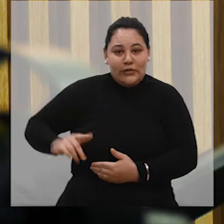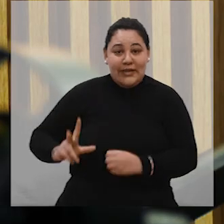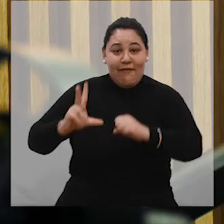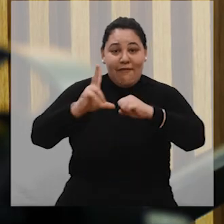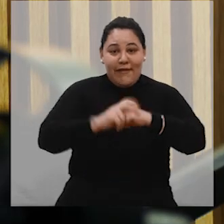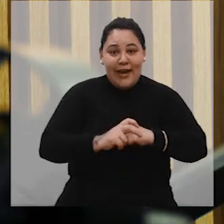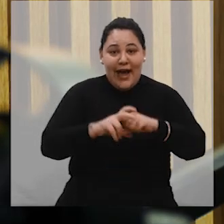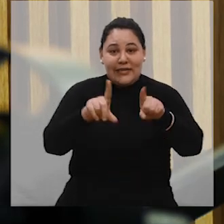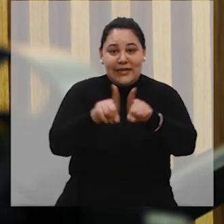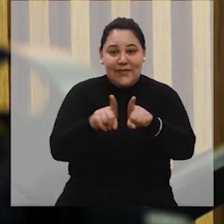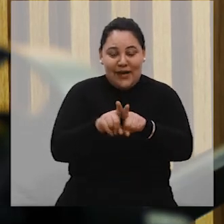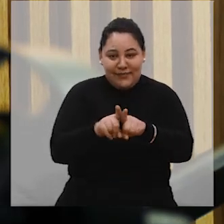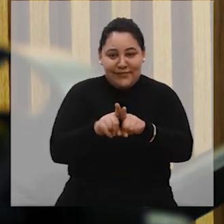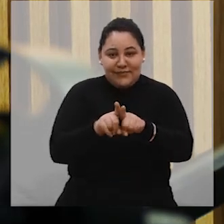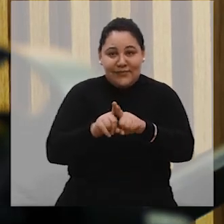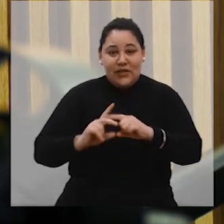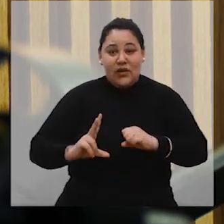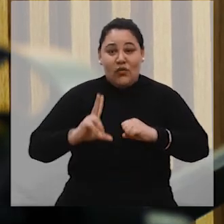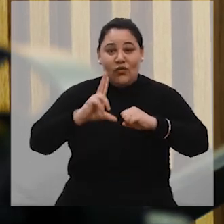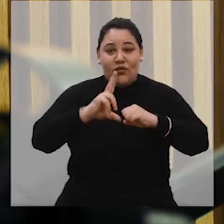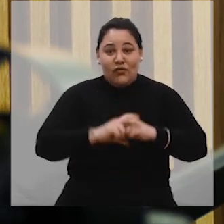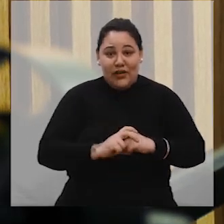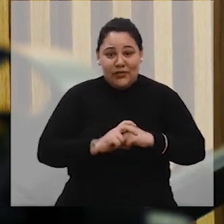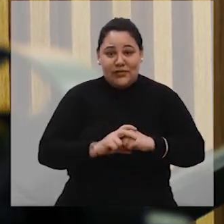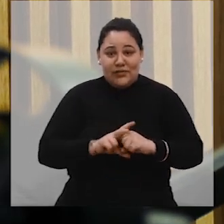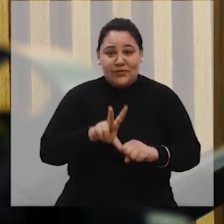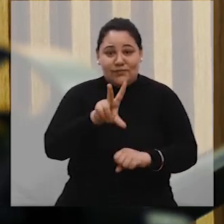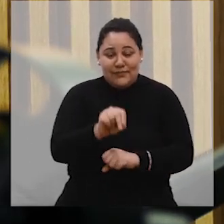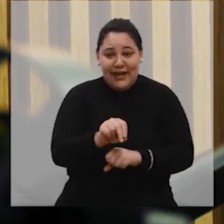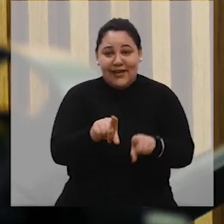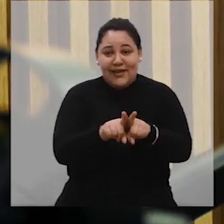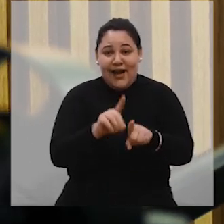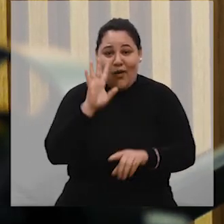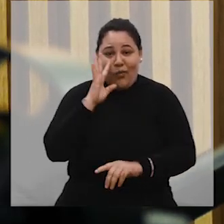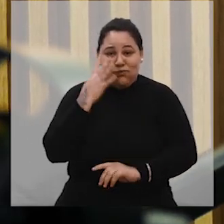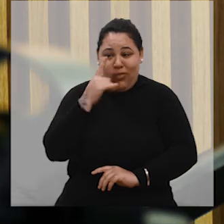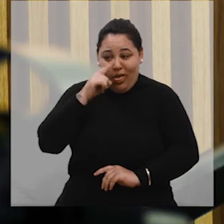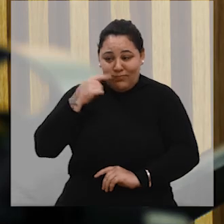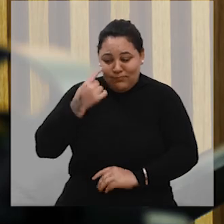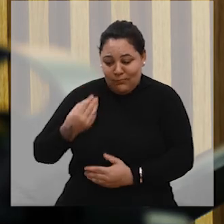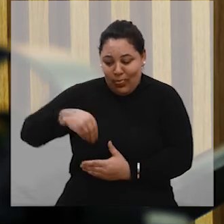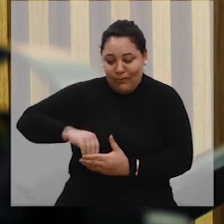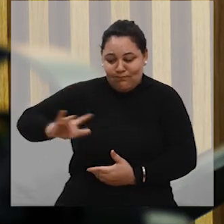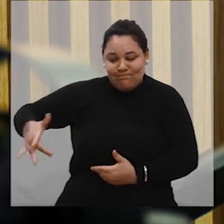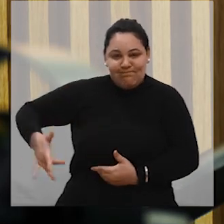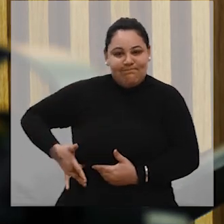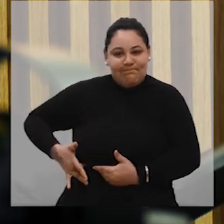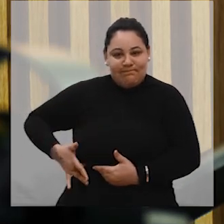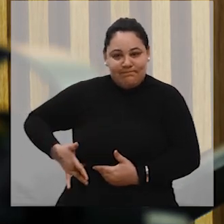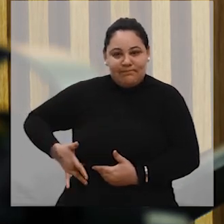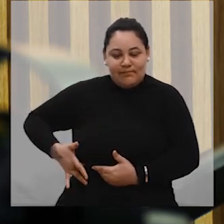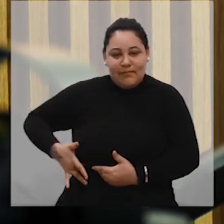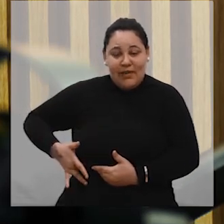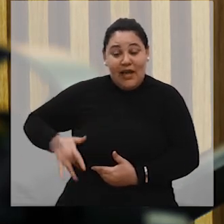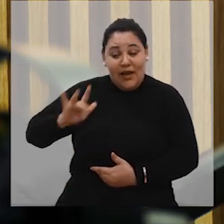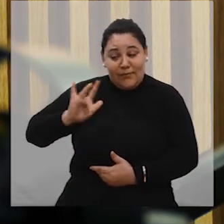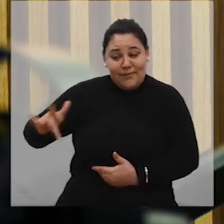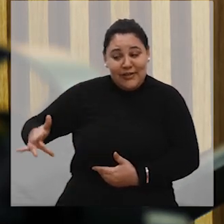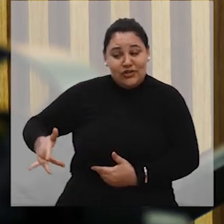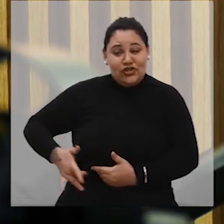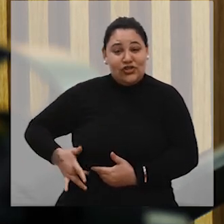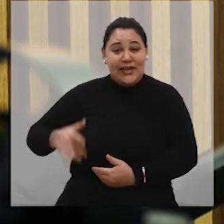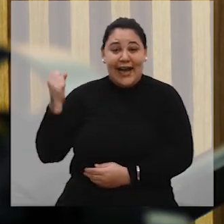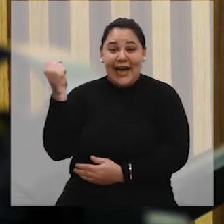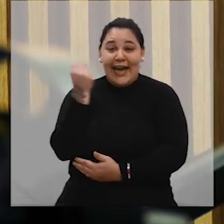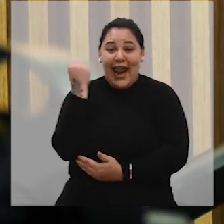que são os vírus que causam essa inflamação no fígado. Essa hepatite ela pode ser aguda, quando ela